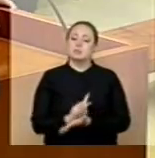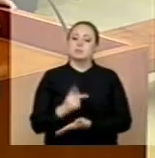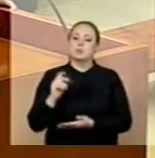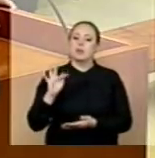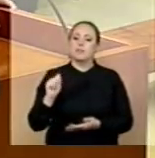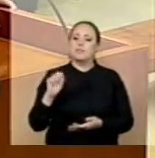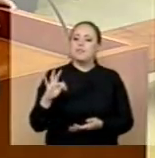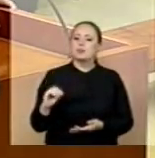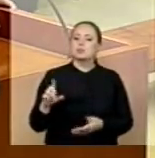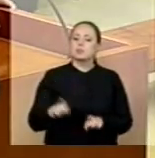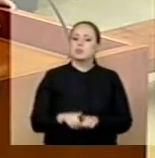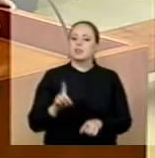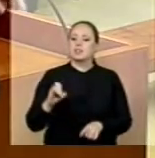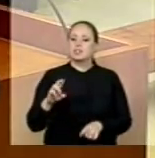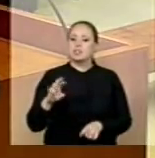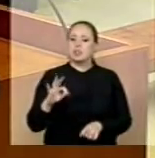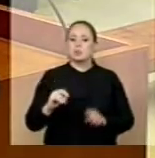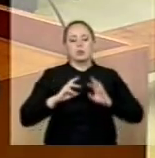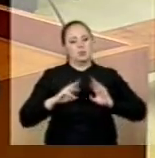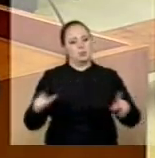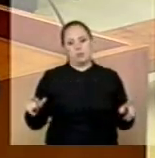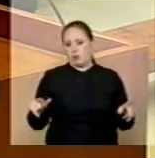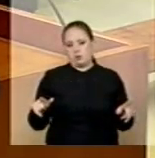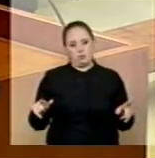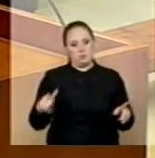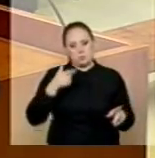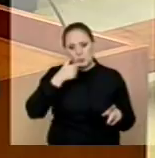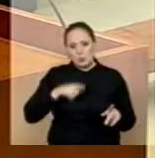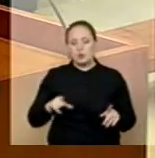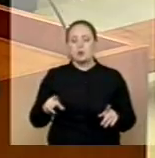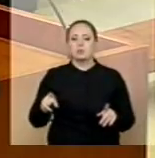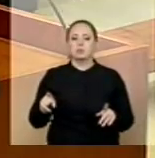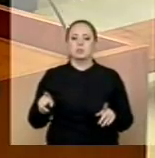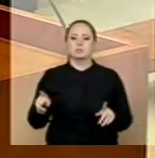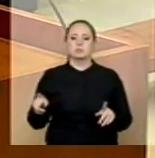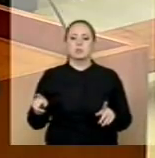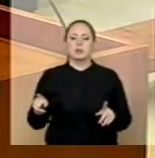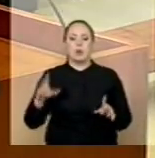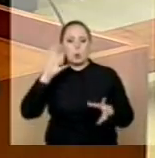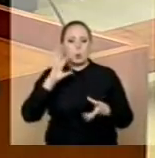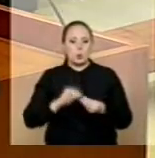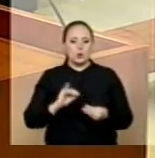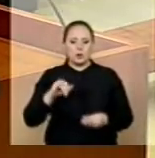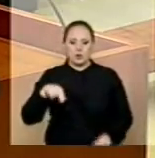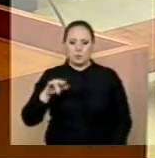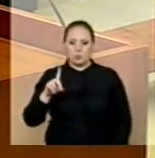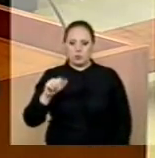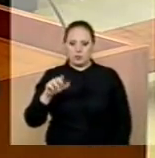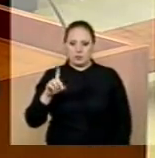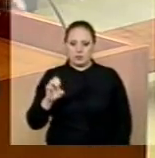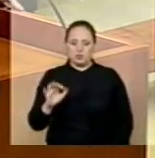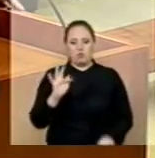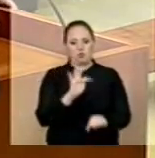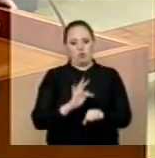é suficientemente distinta para poder chegar à conclusão de que a imunidade formal prevista no artigo 53